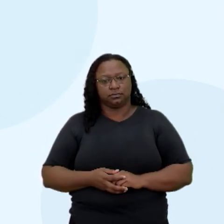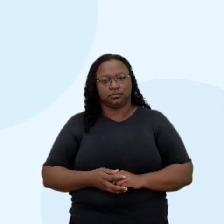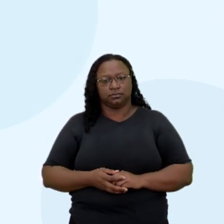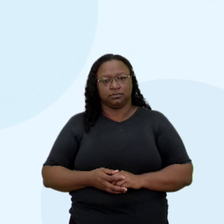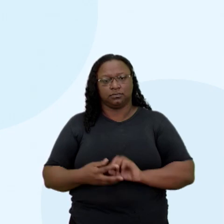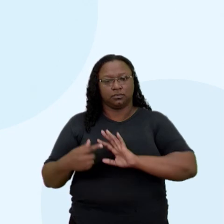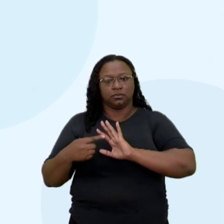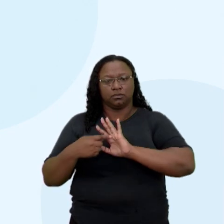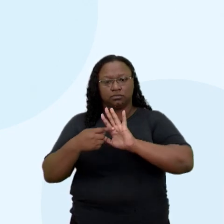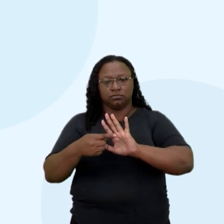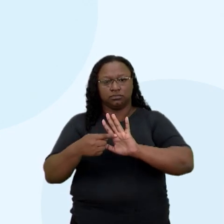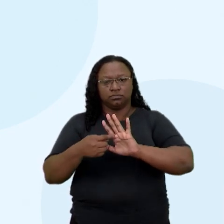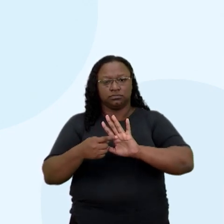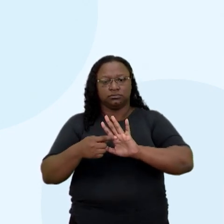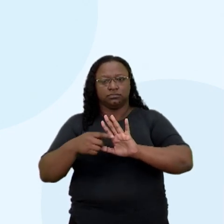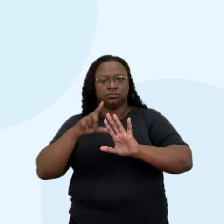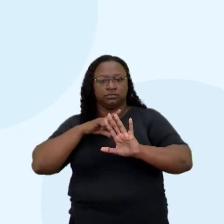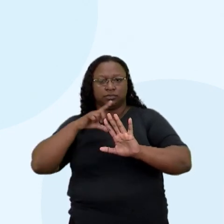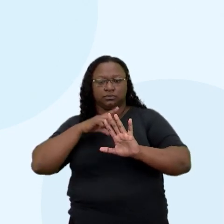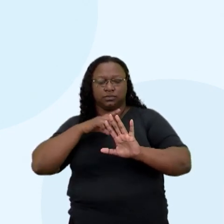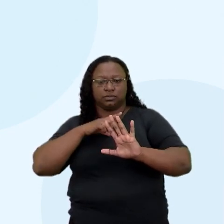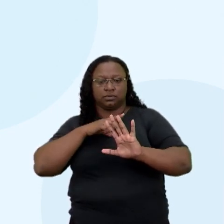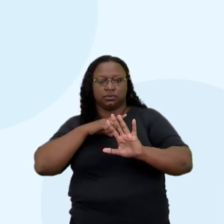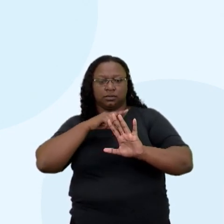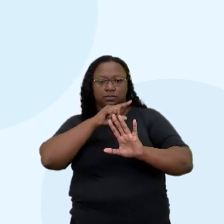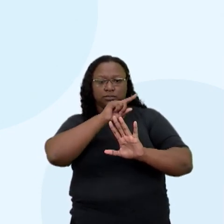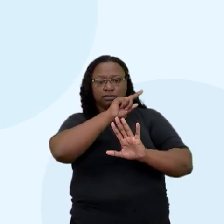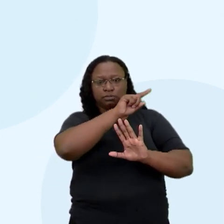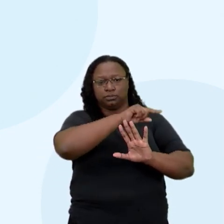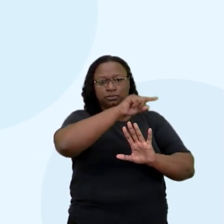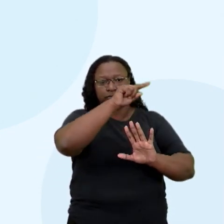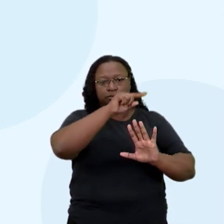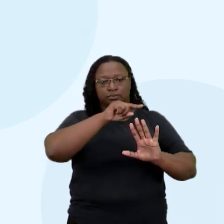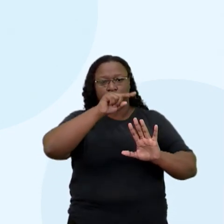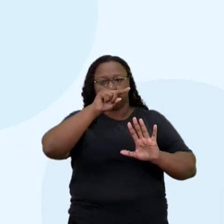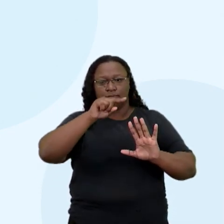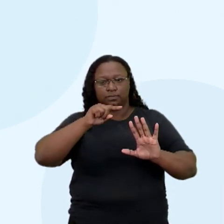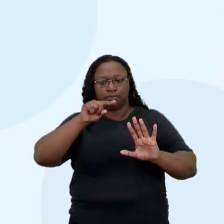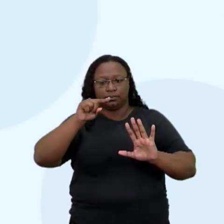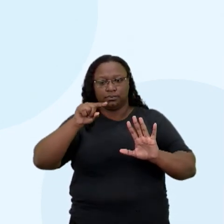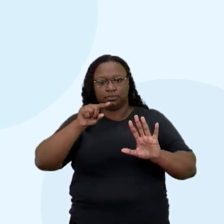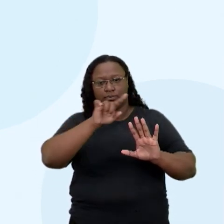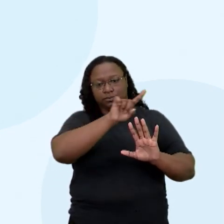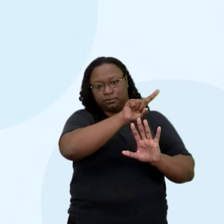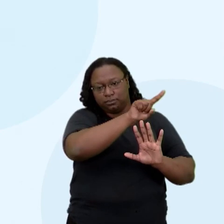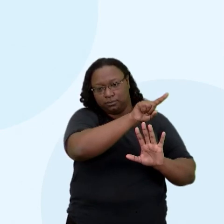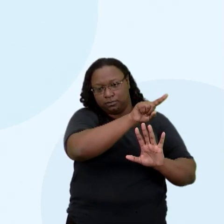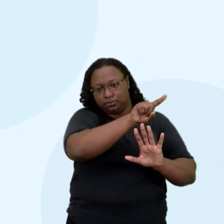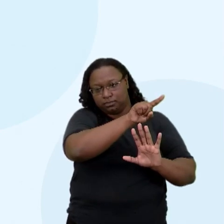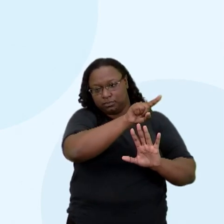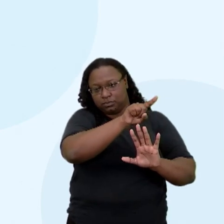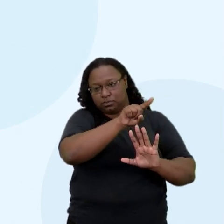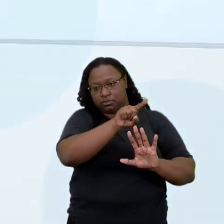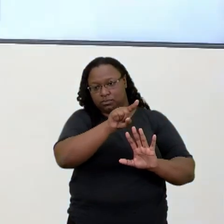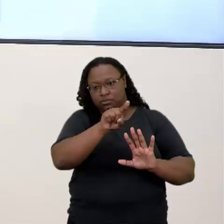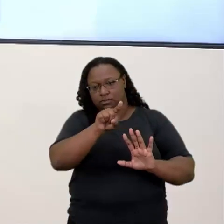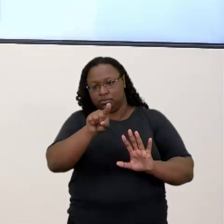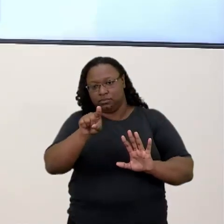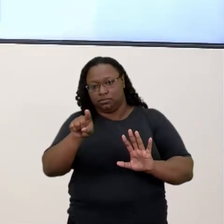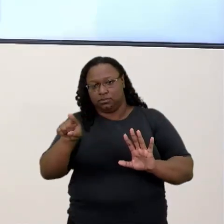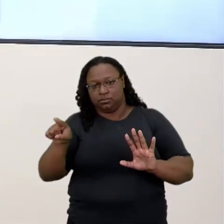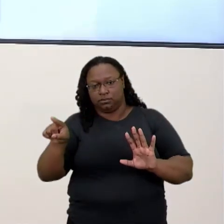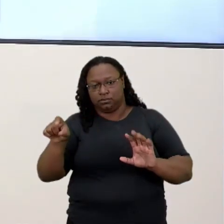existe uma tendência, né, desses pontos, desses valores aí para essa reta vermelha. Tudo